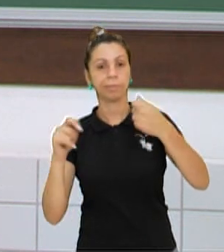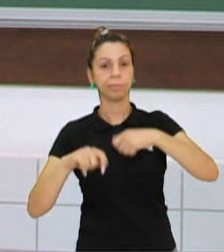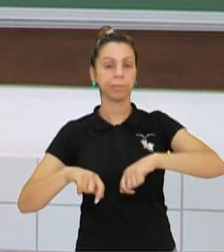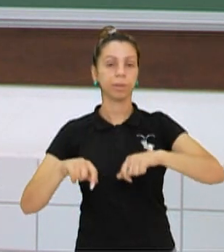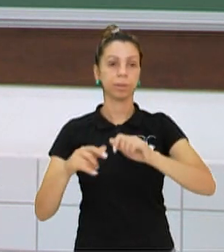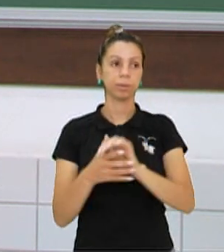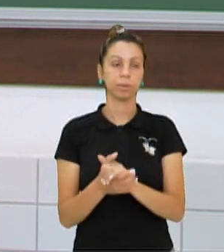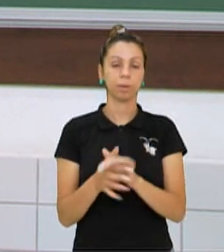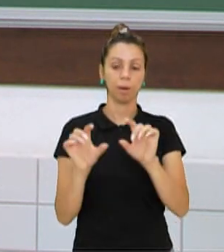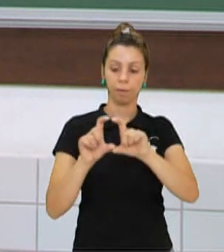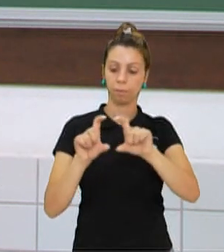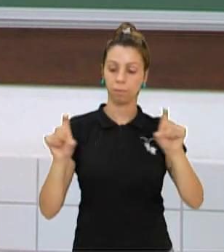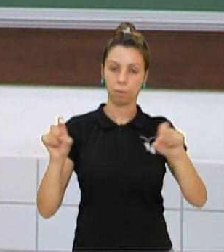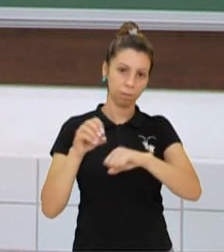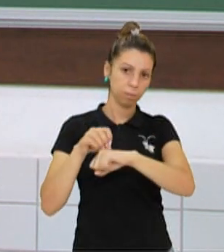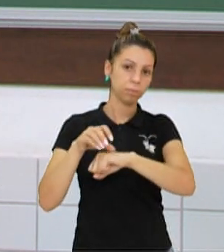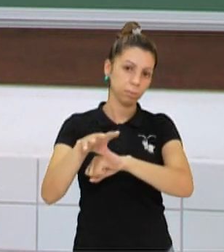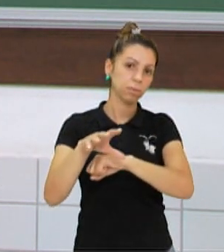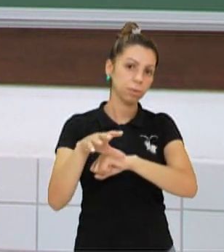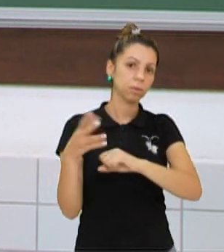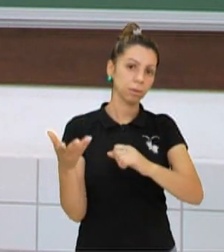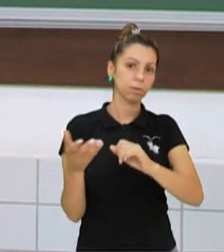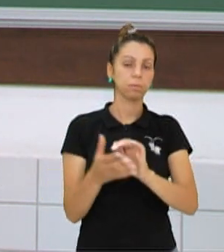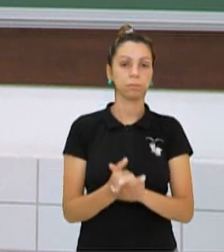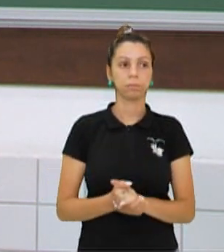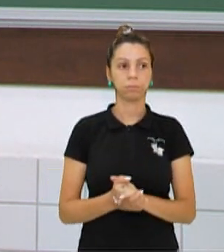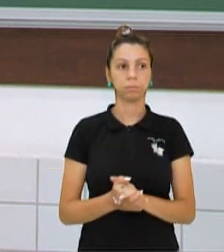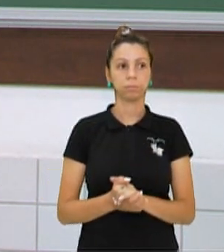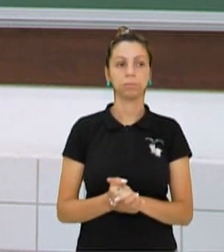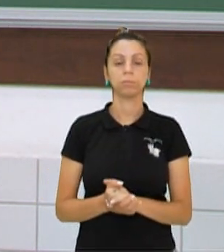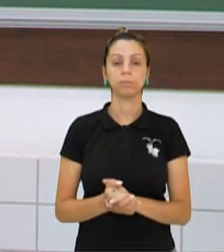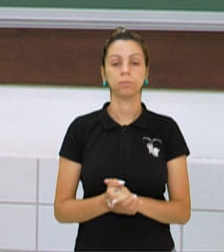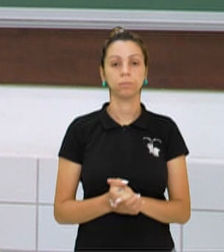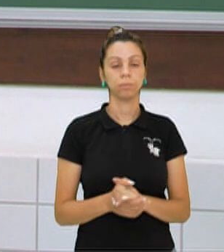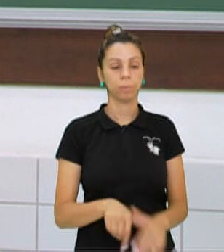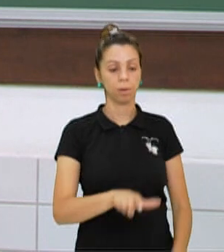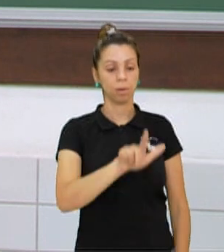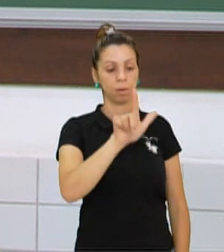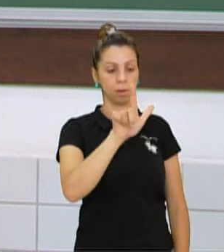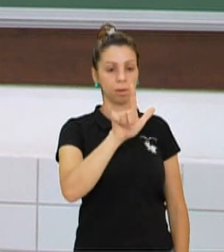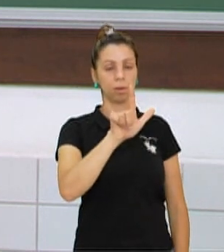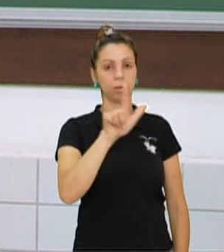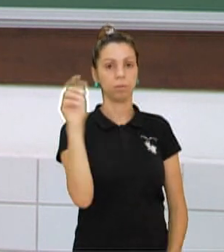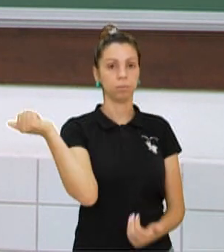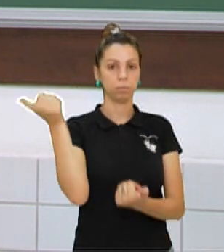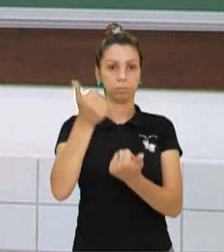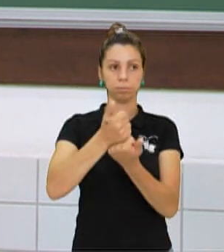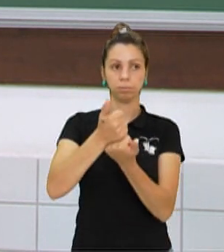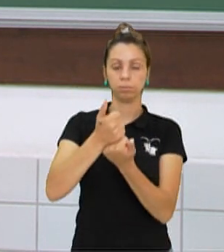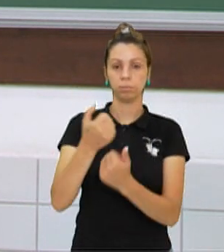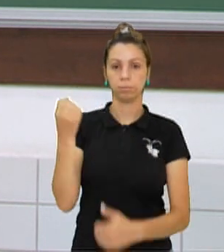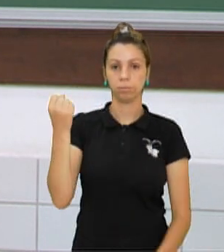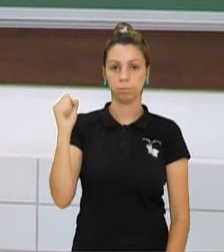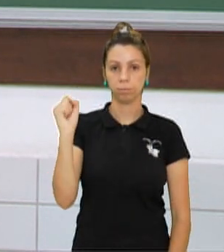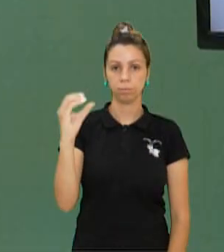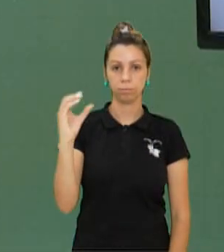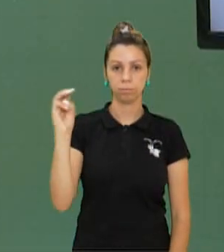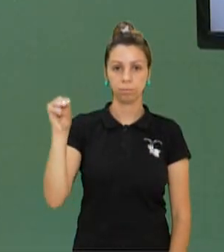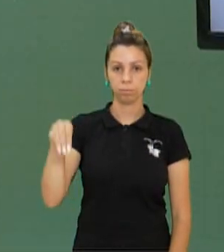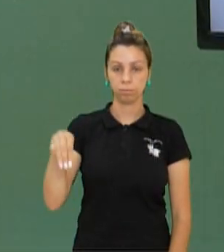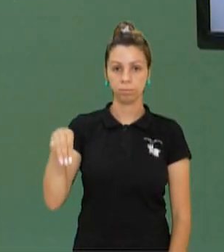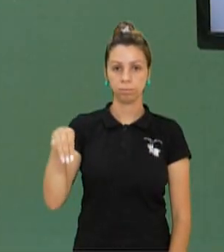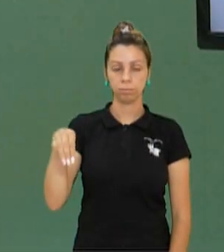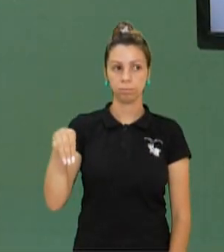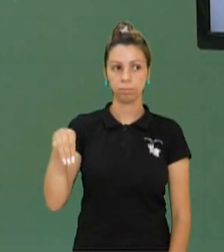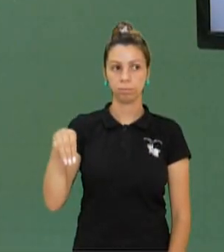Então, formulazinha aqui que eu deixei para vocês como dica, troquei o L por 8 centímetros aqui, né? Troquei o L por 8. Então, a área